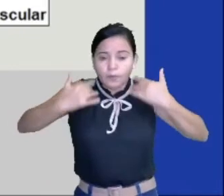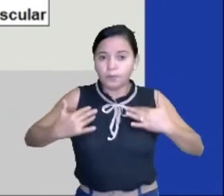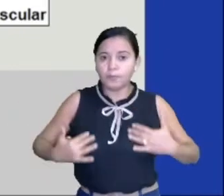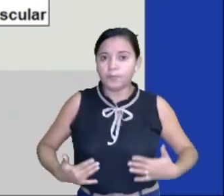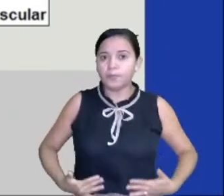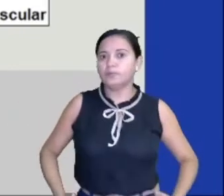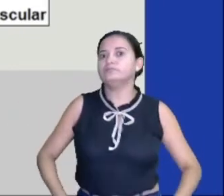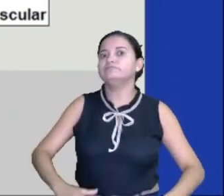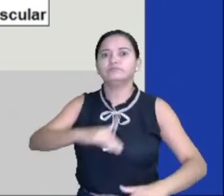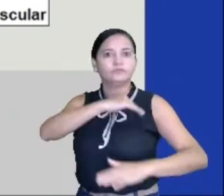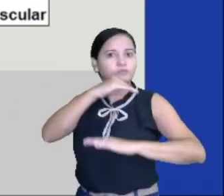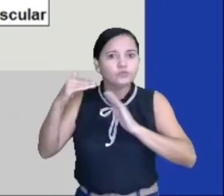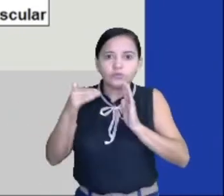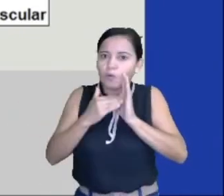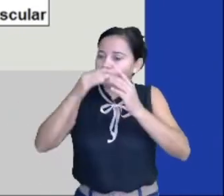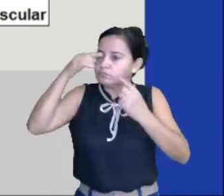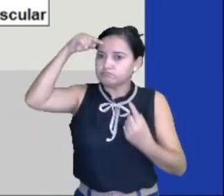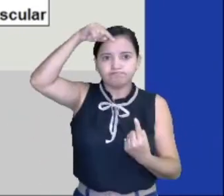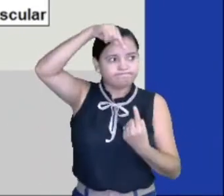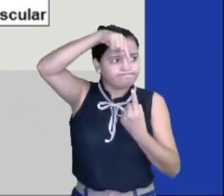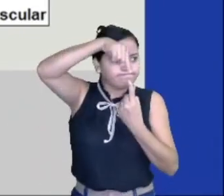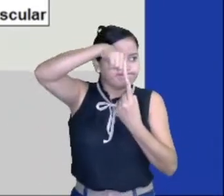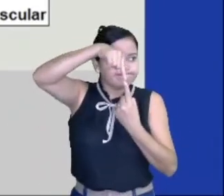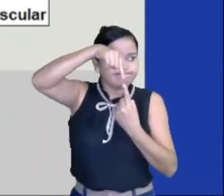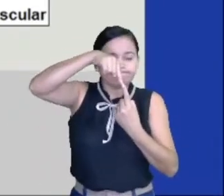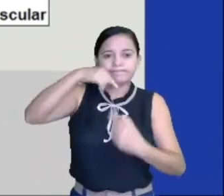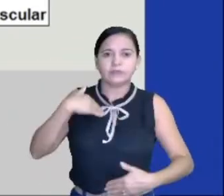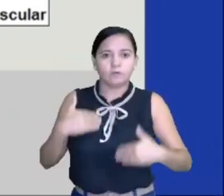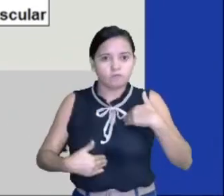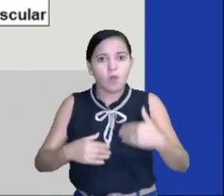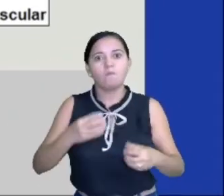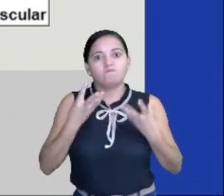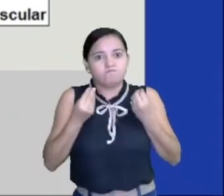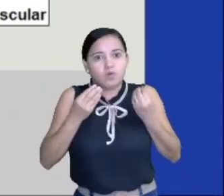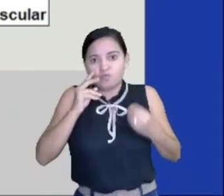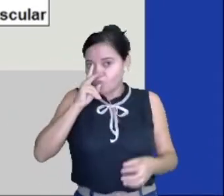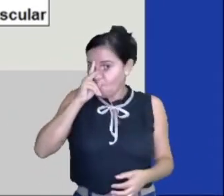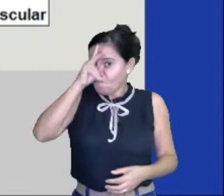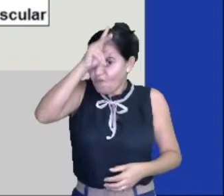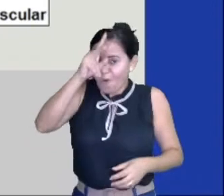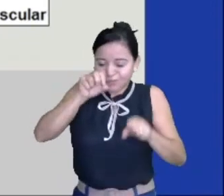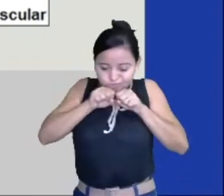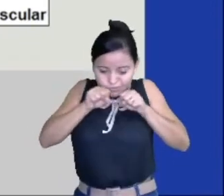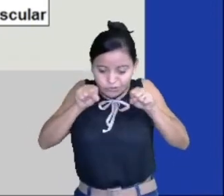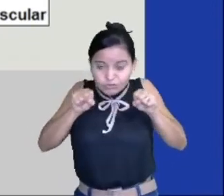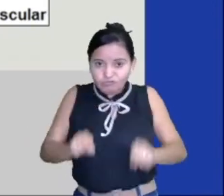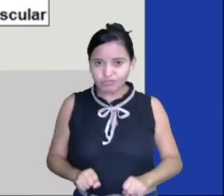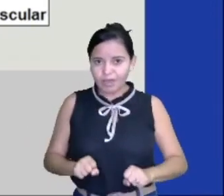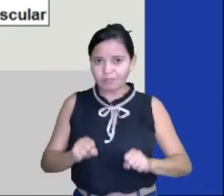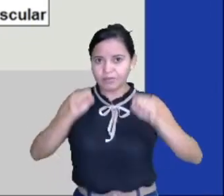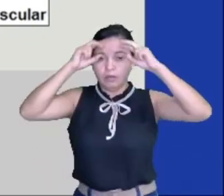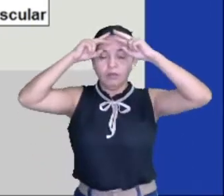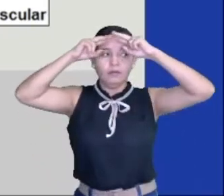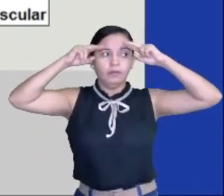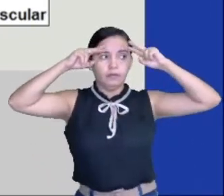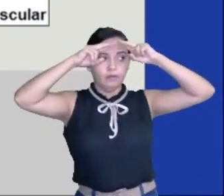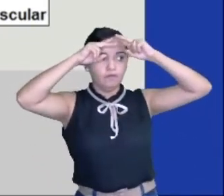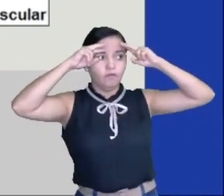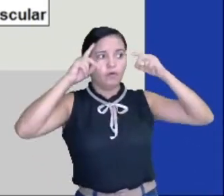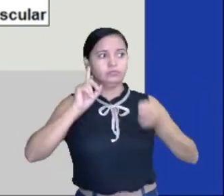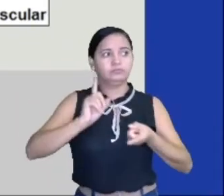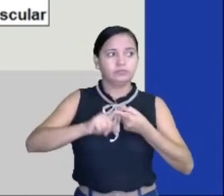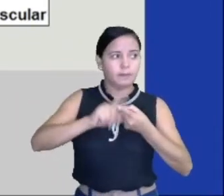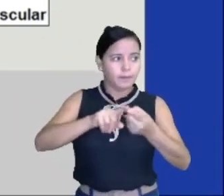cérebro. Existe uma conexão muito forte entre o sistema nervoso e o sistema muscular. Sem um sistema